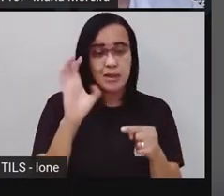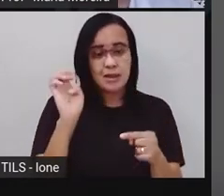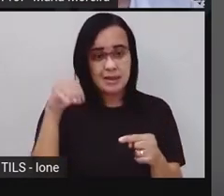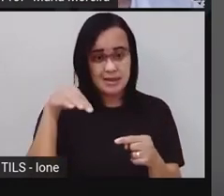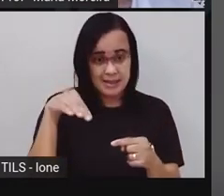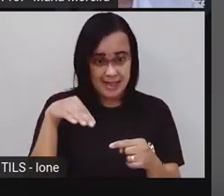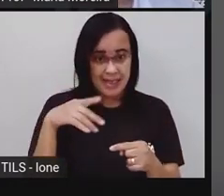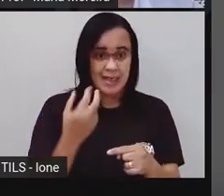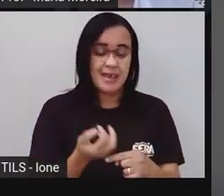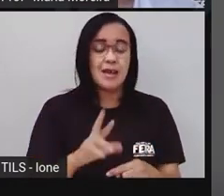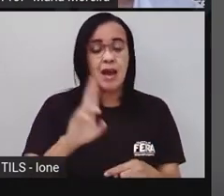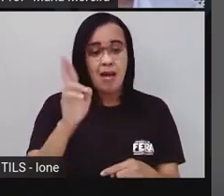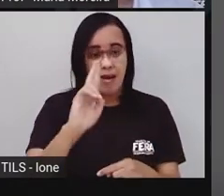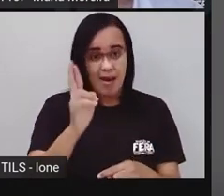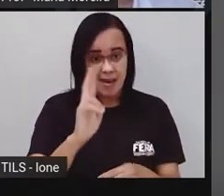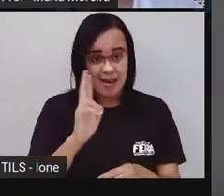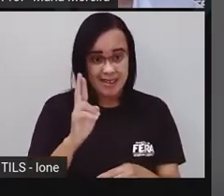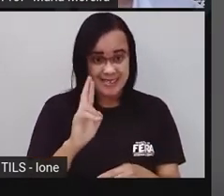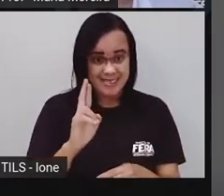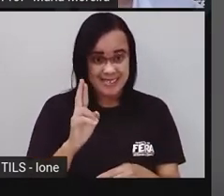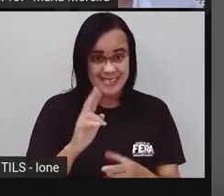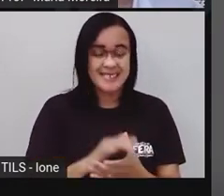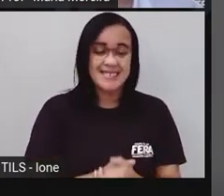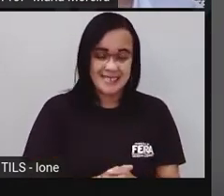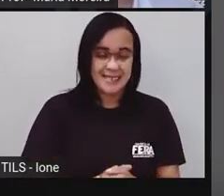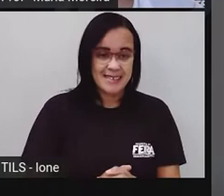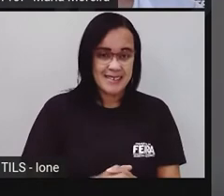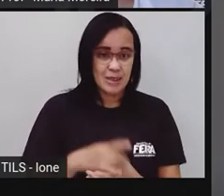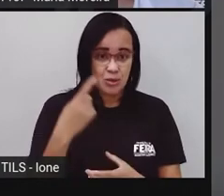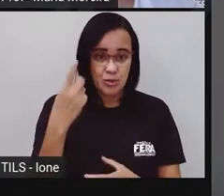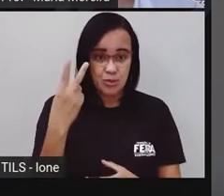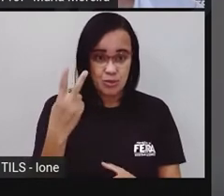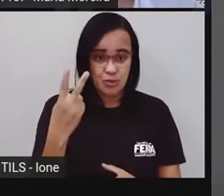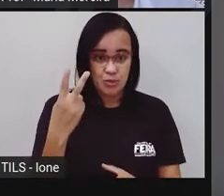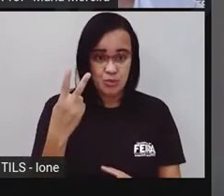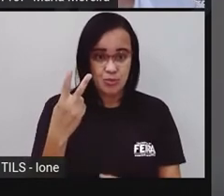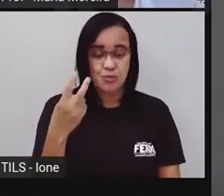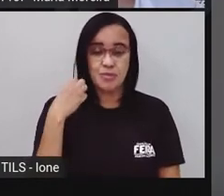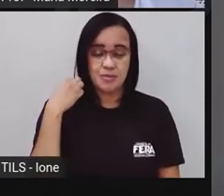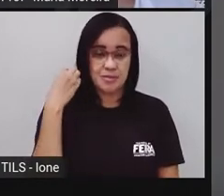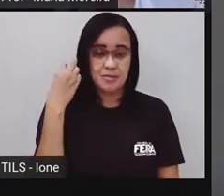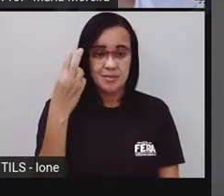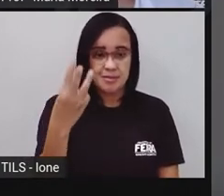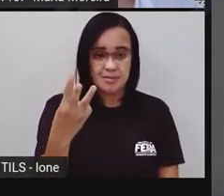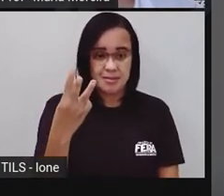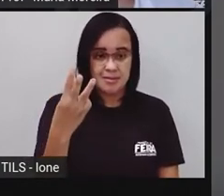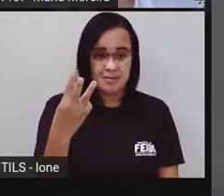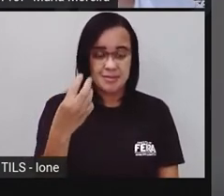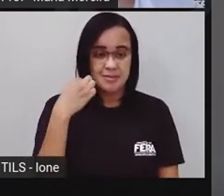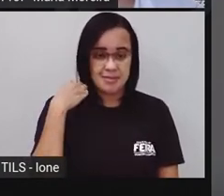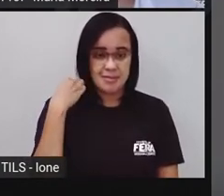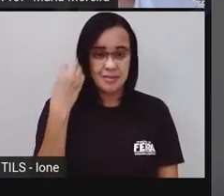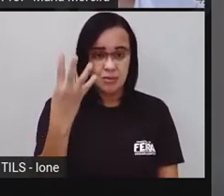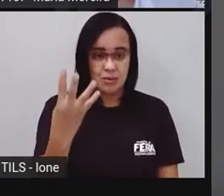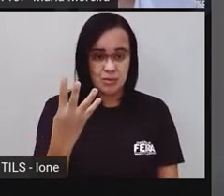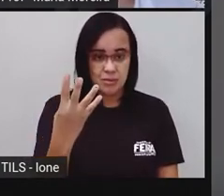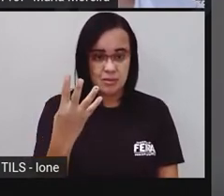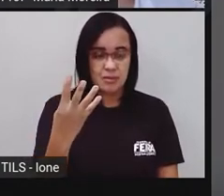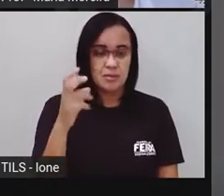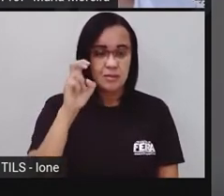pensar como se fosse centenas certo é um conto acontecendo Elas têm uma duas três